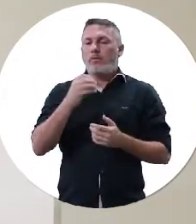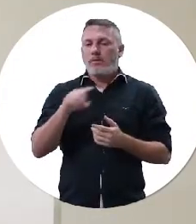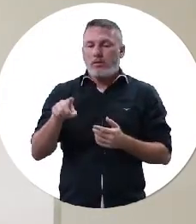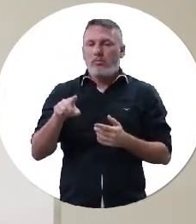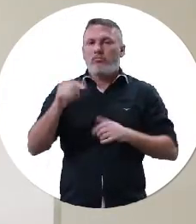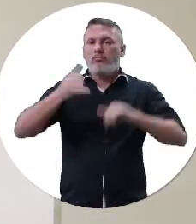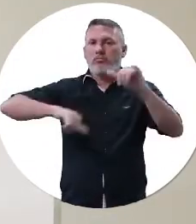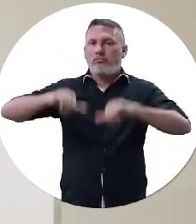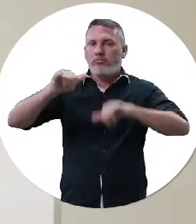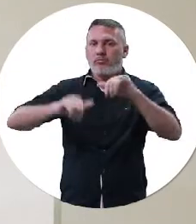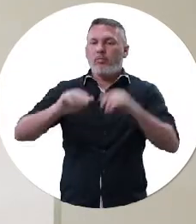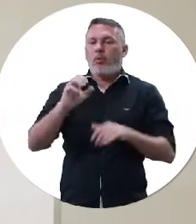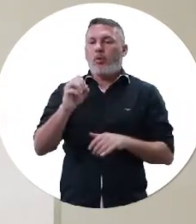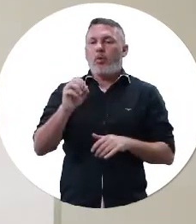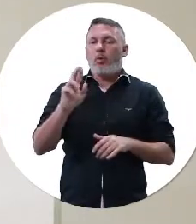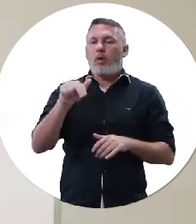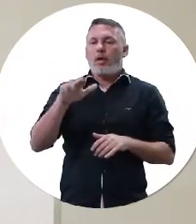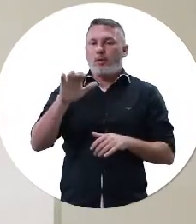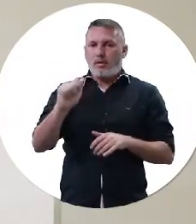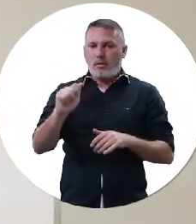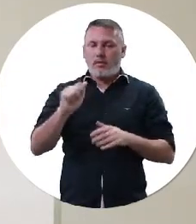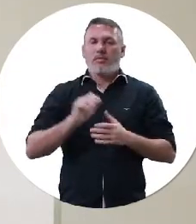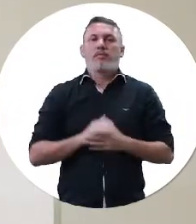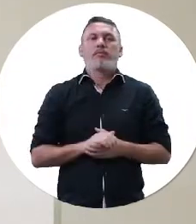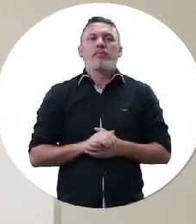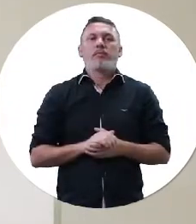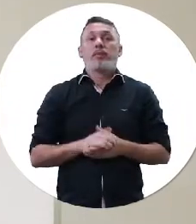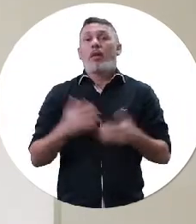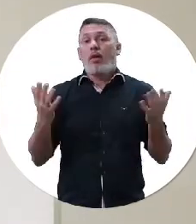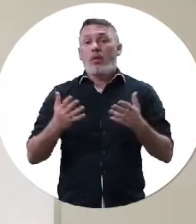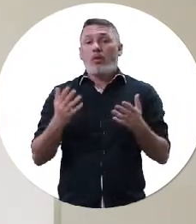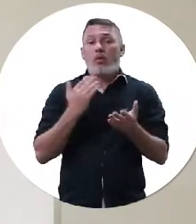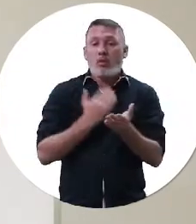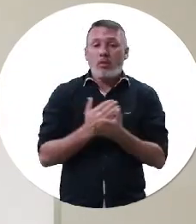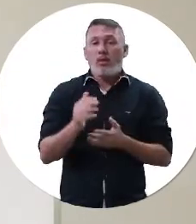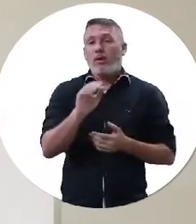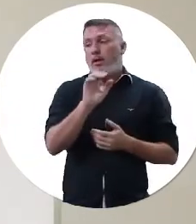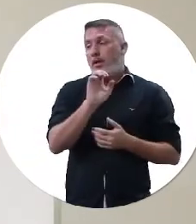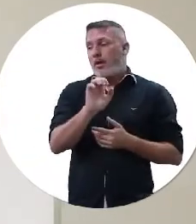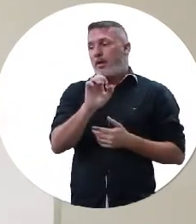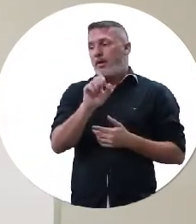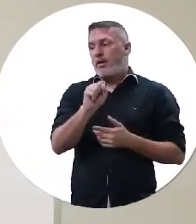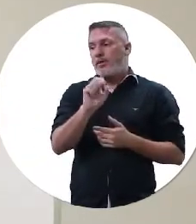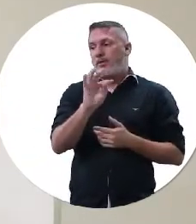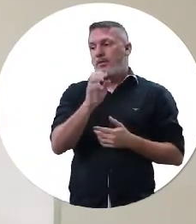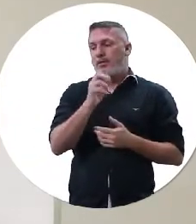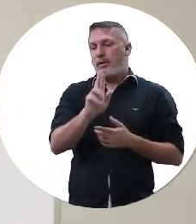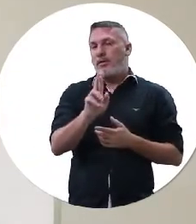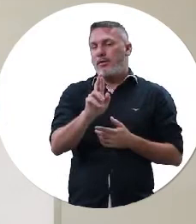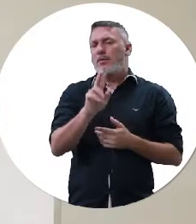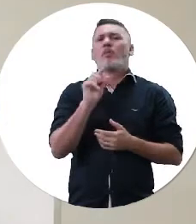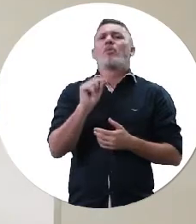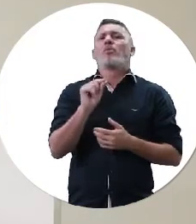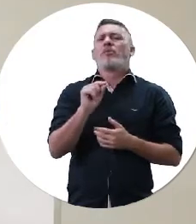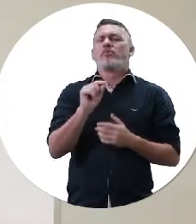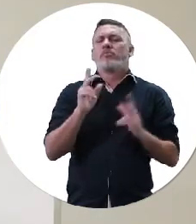Veremos mais 7 funções orgânicas na aula de hoje, ok? Começamos essas funções com o